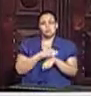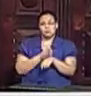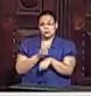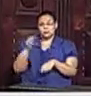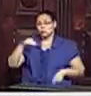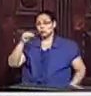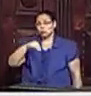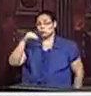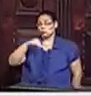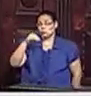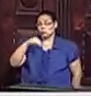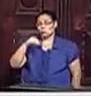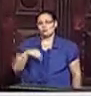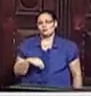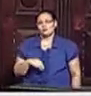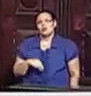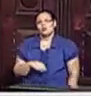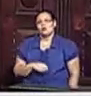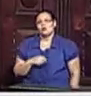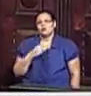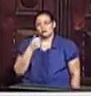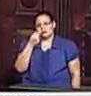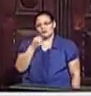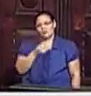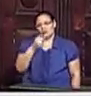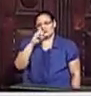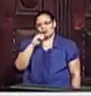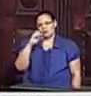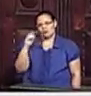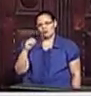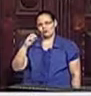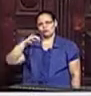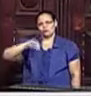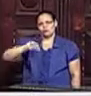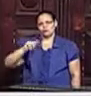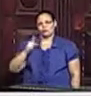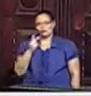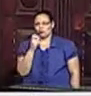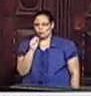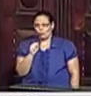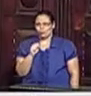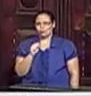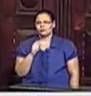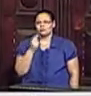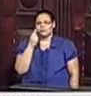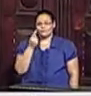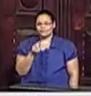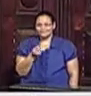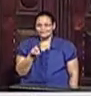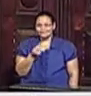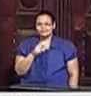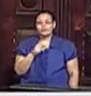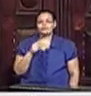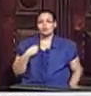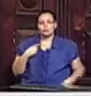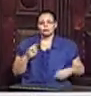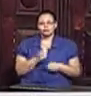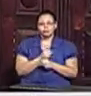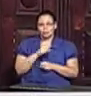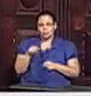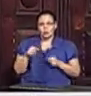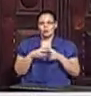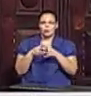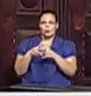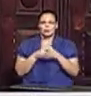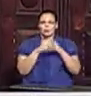Estado. Foram 700 milhões de reais a avaliação do material roubado no nosso Estado